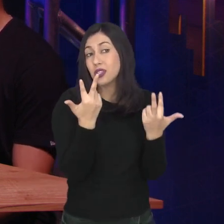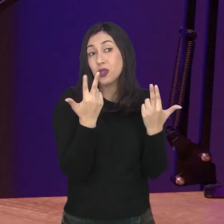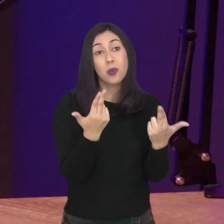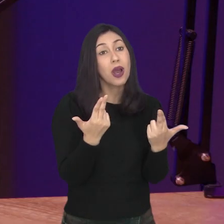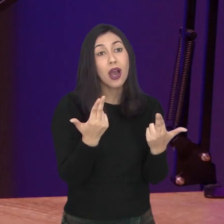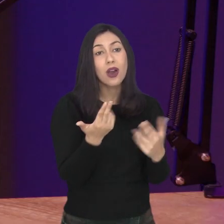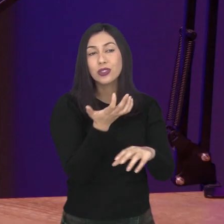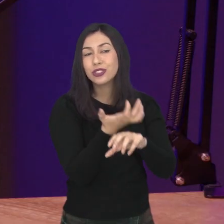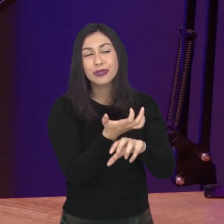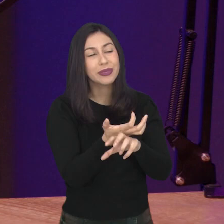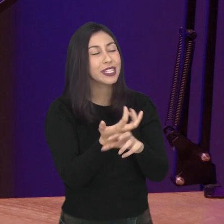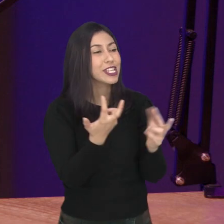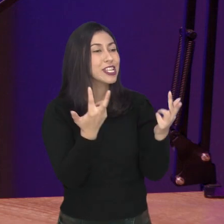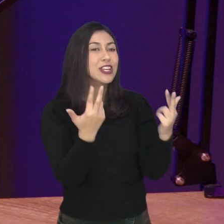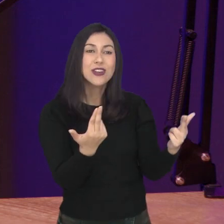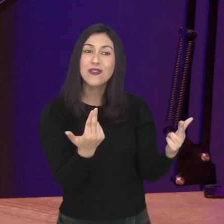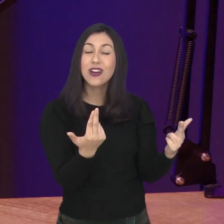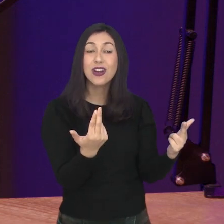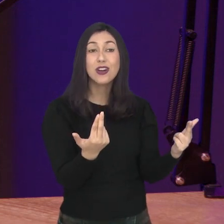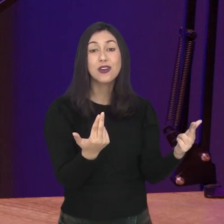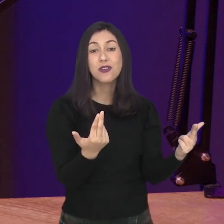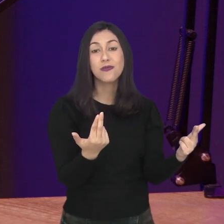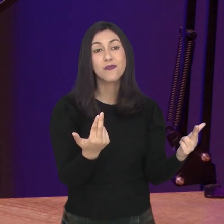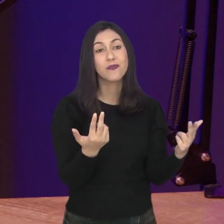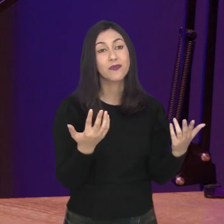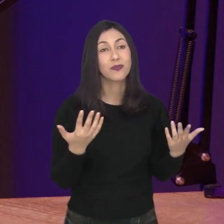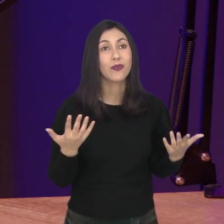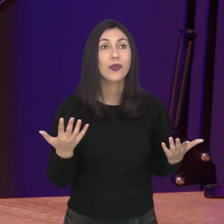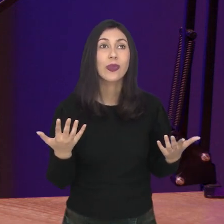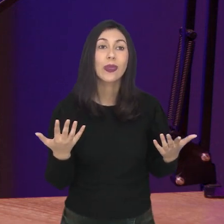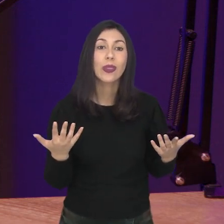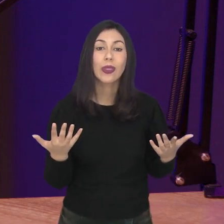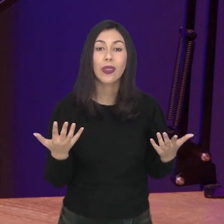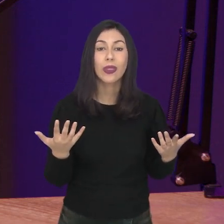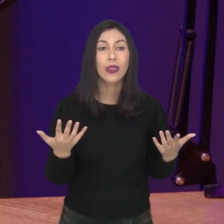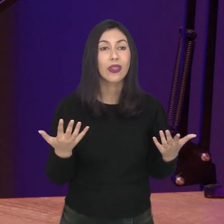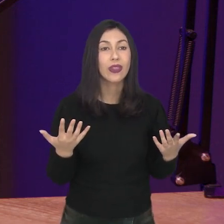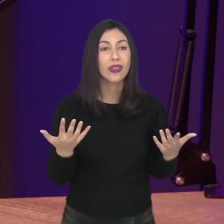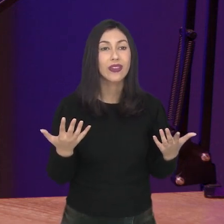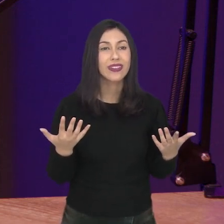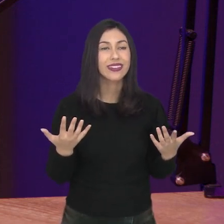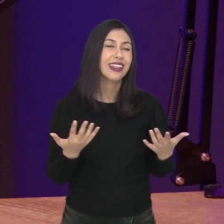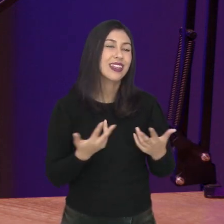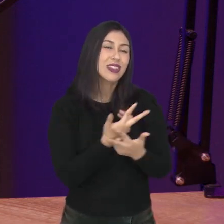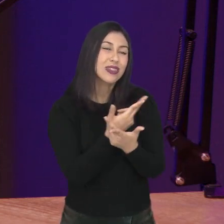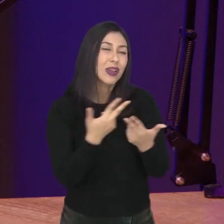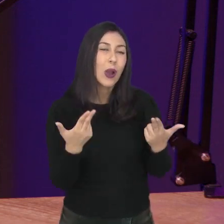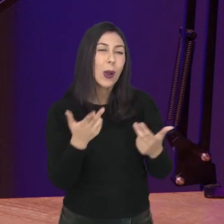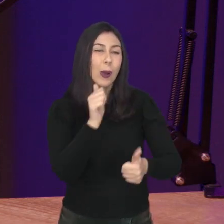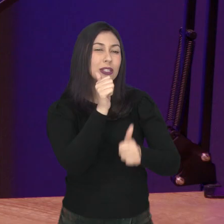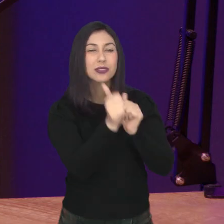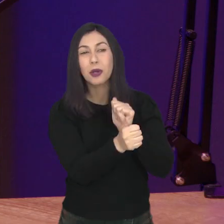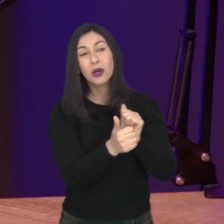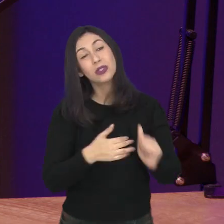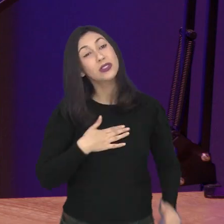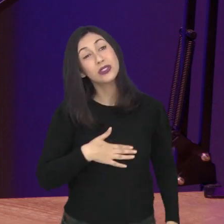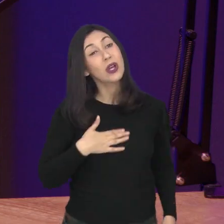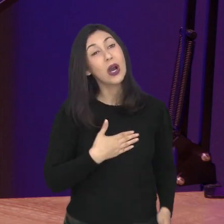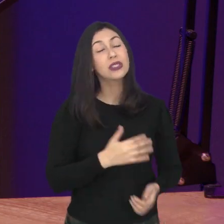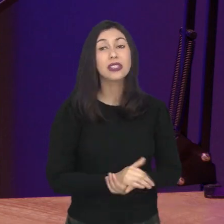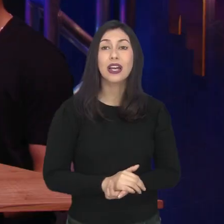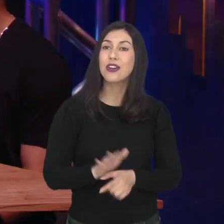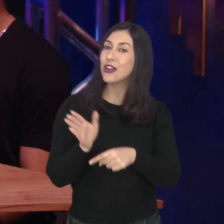mesmas matérias, gostam às vezes das mesmas dos mesmos hobbies, né, do mesmo esporte,